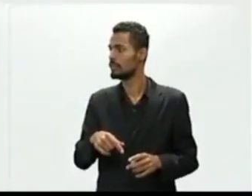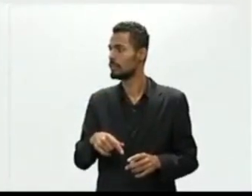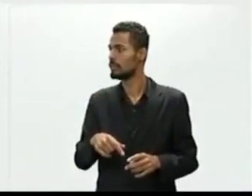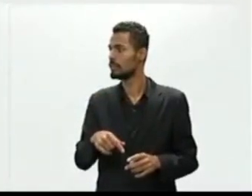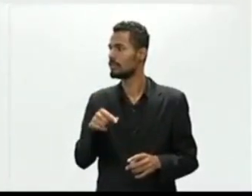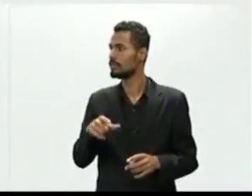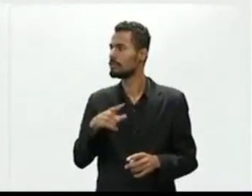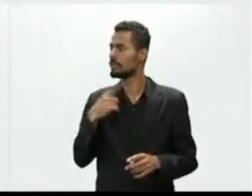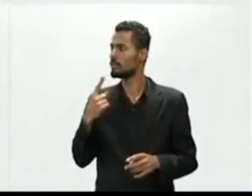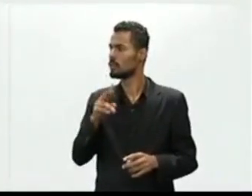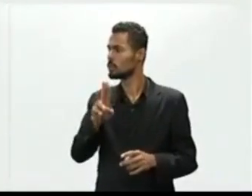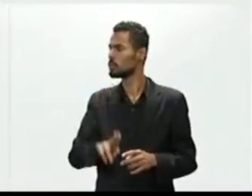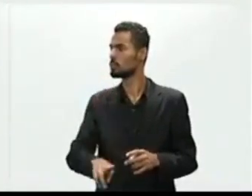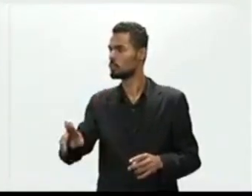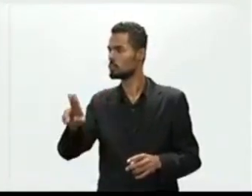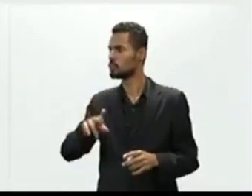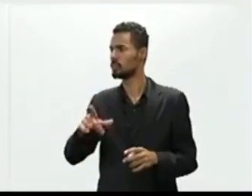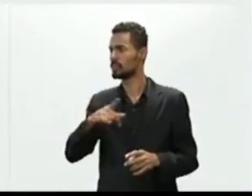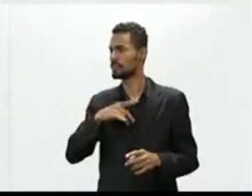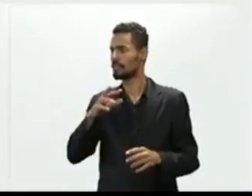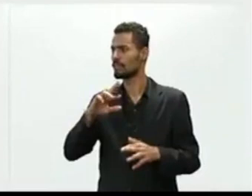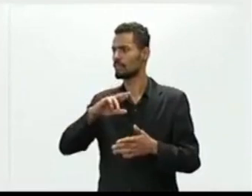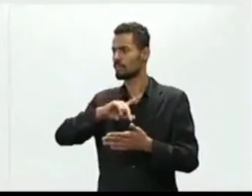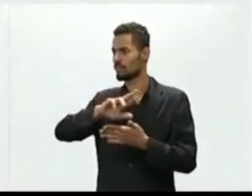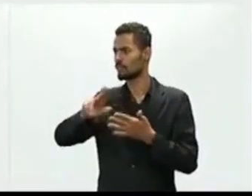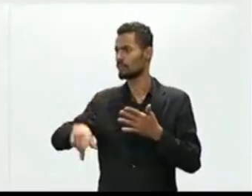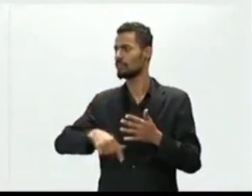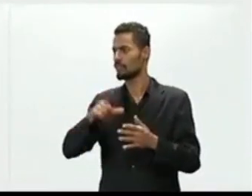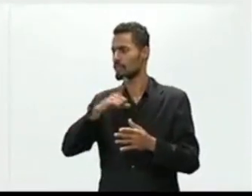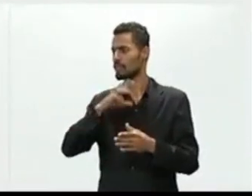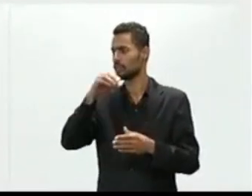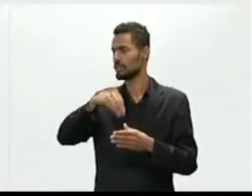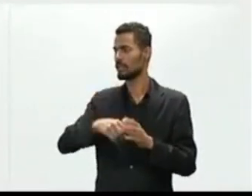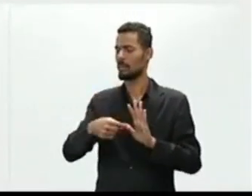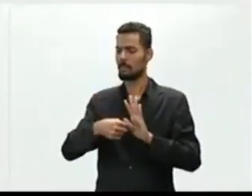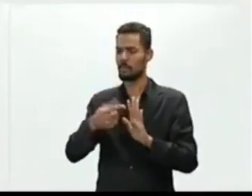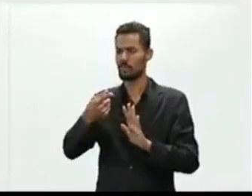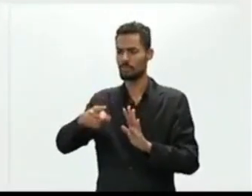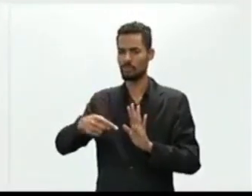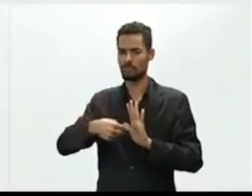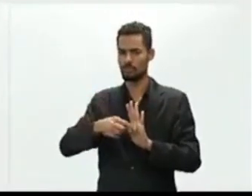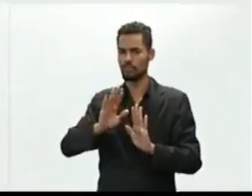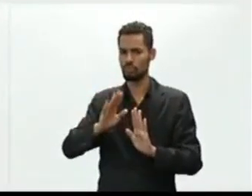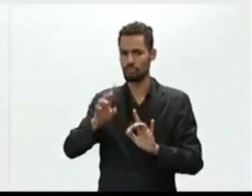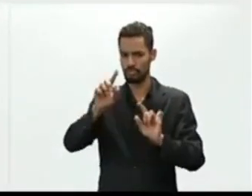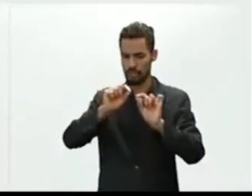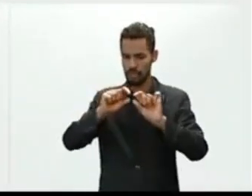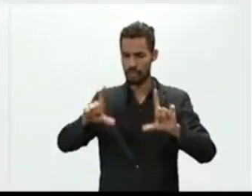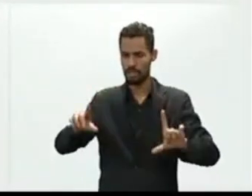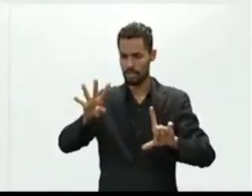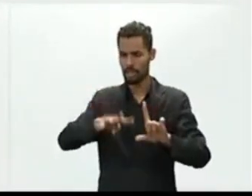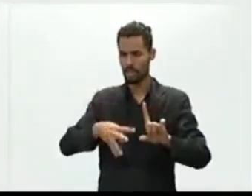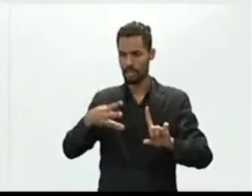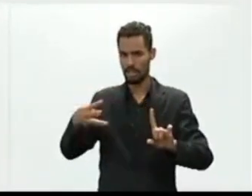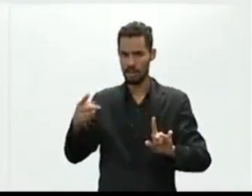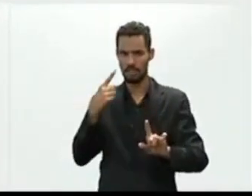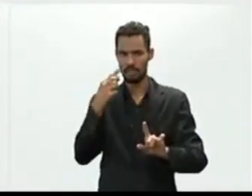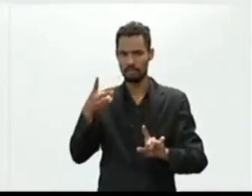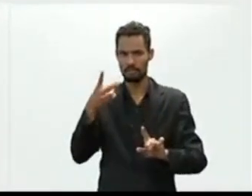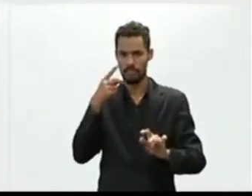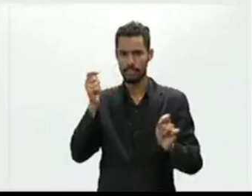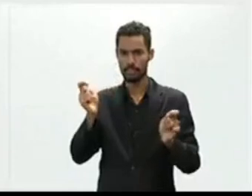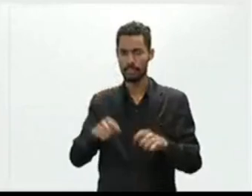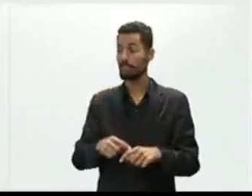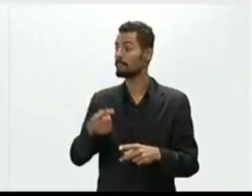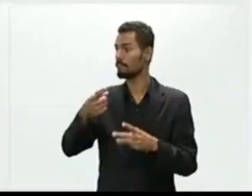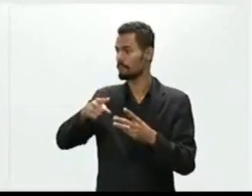Para isso a gente usa enzimas de restrição, tá? Ou endonucleases, que eu vou mostrar já graficamente, fica mais fácil, tá?